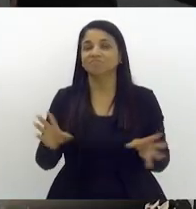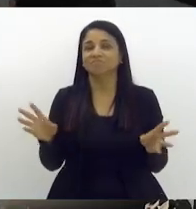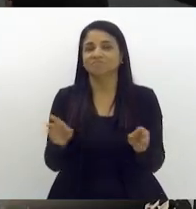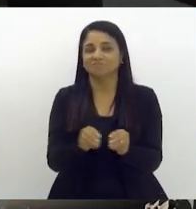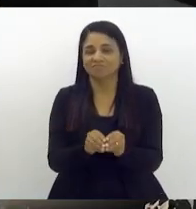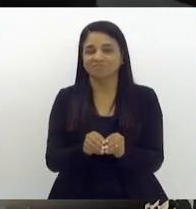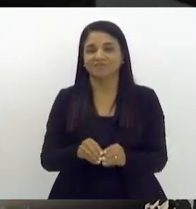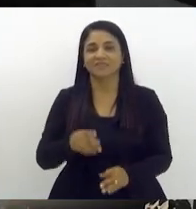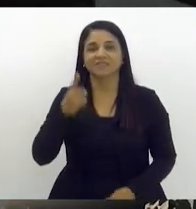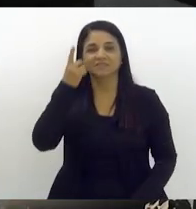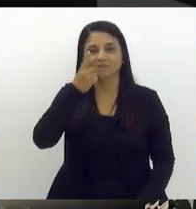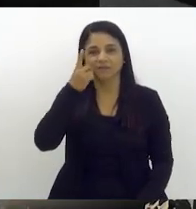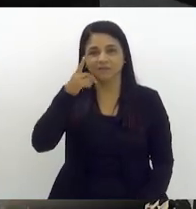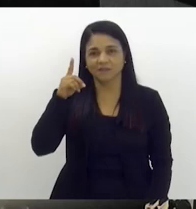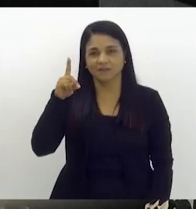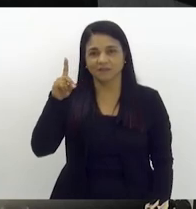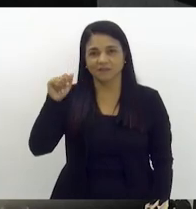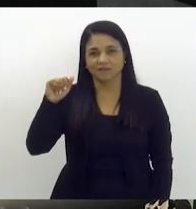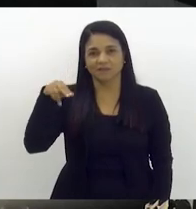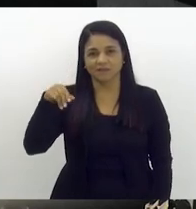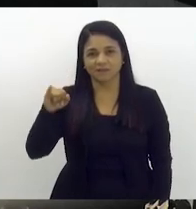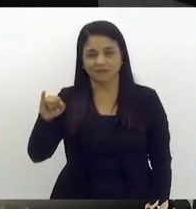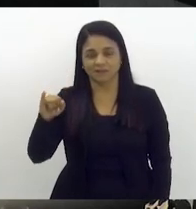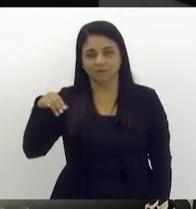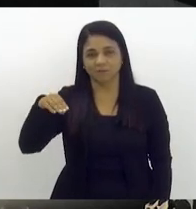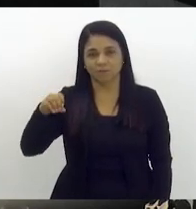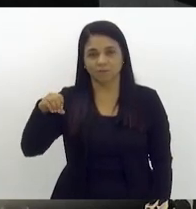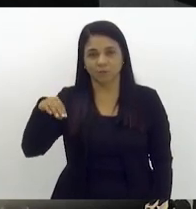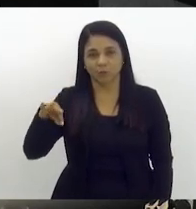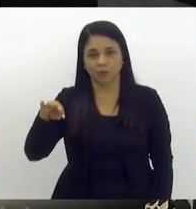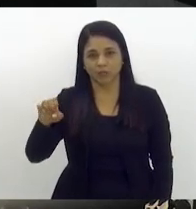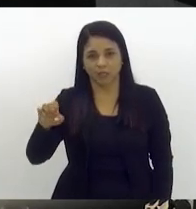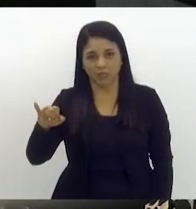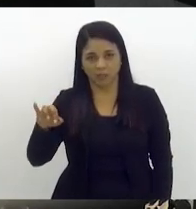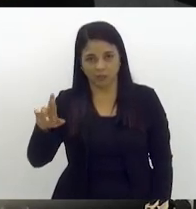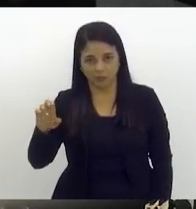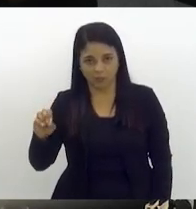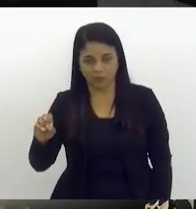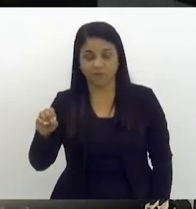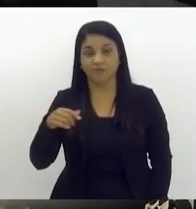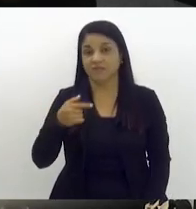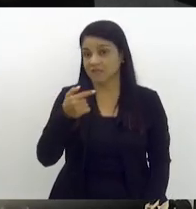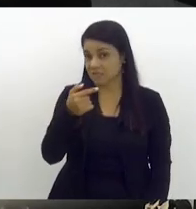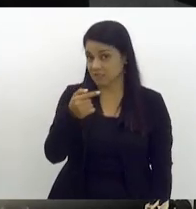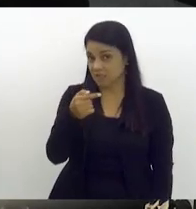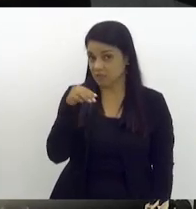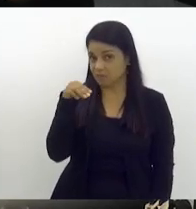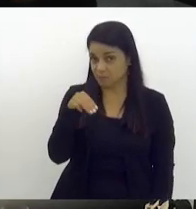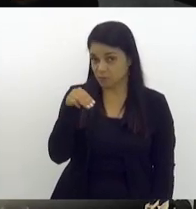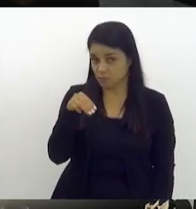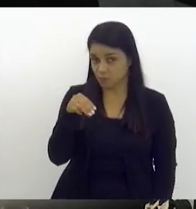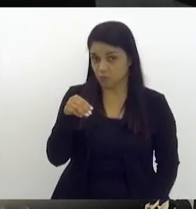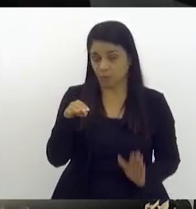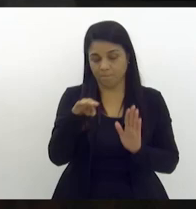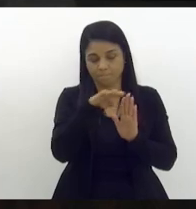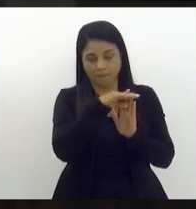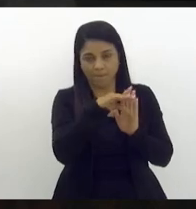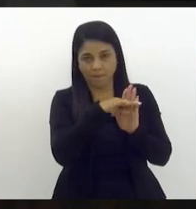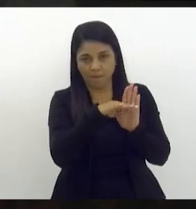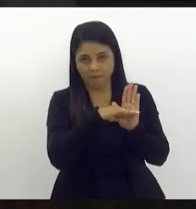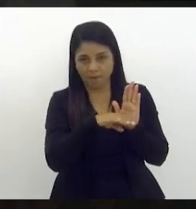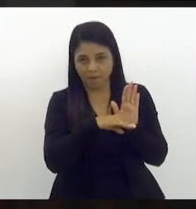deputada Dani Monteiro, lembrando que Vossa Excelência dispõe de 7 minutos e, em seguida, seguiremos a pauta no